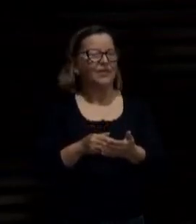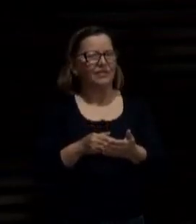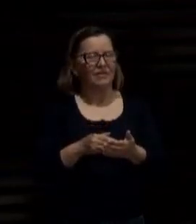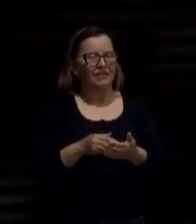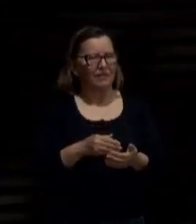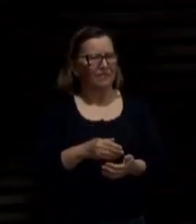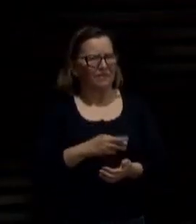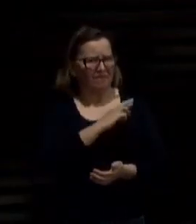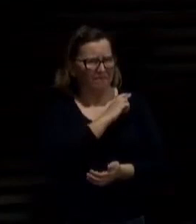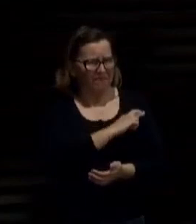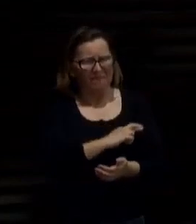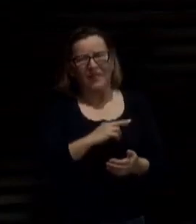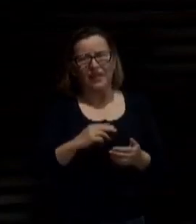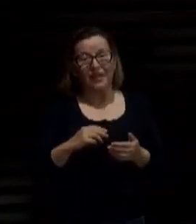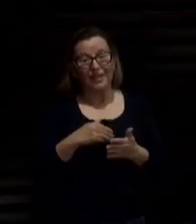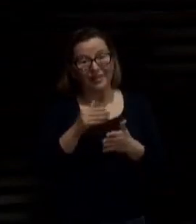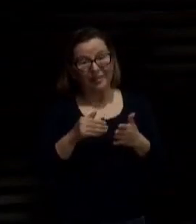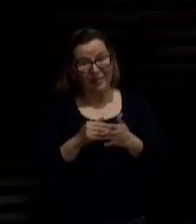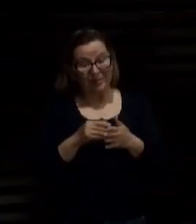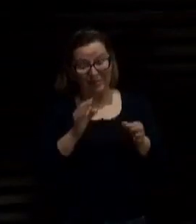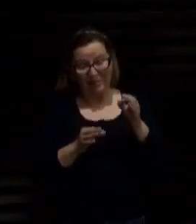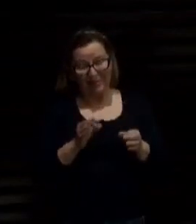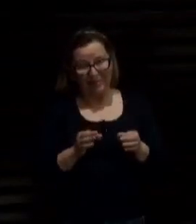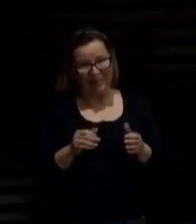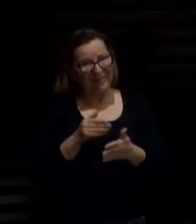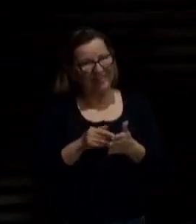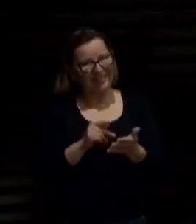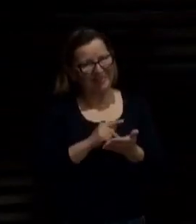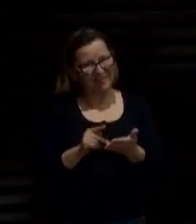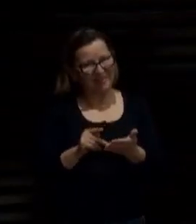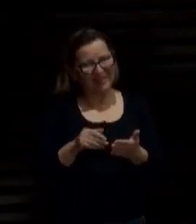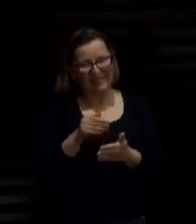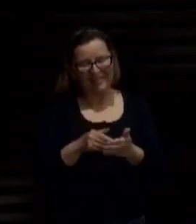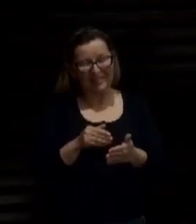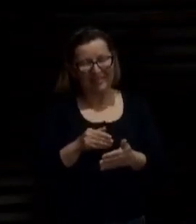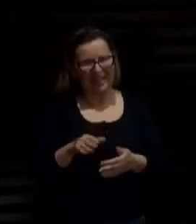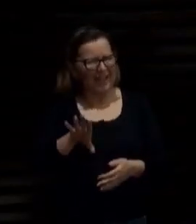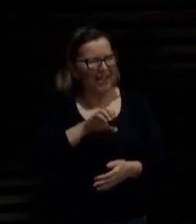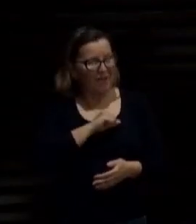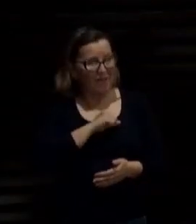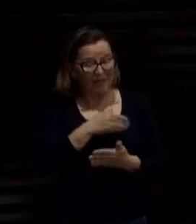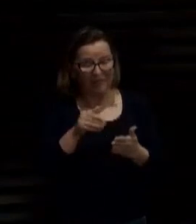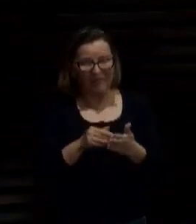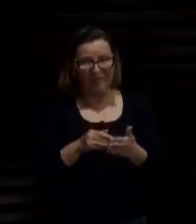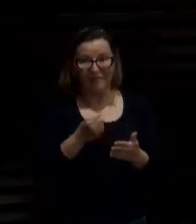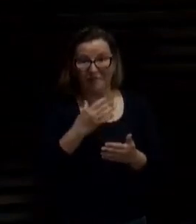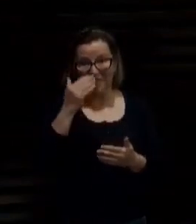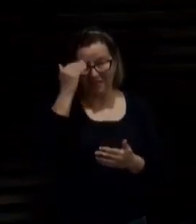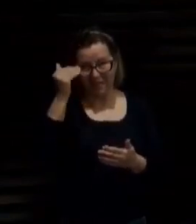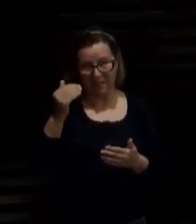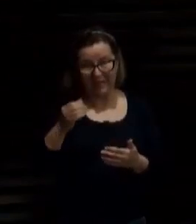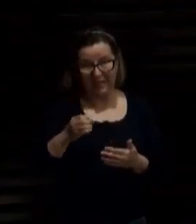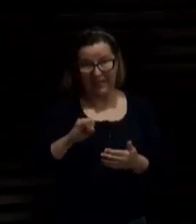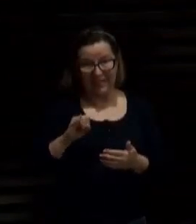é justo, tudo que é puro, tudo que é amável, tudo que é de boa fama, se alguma